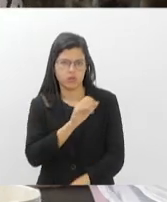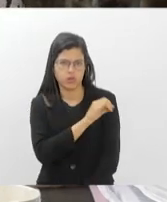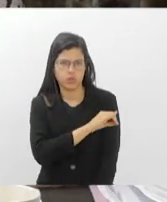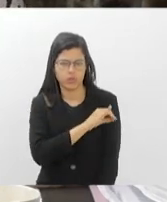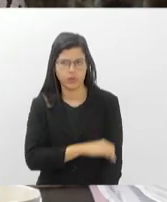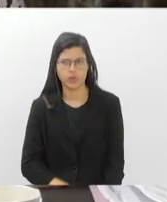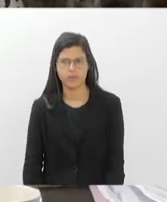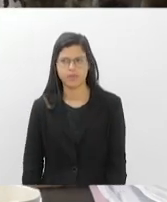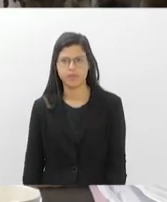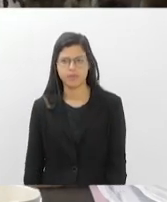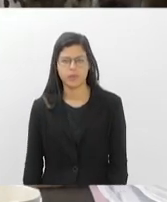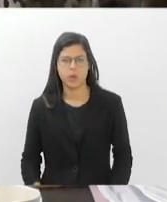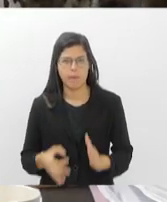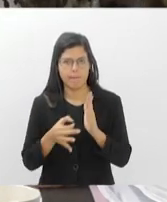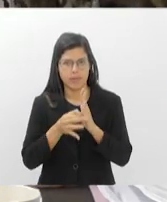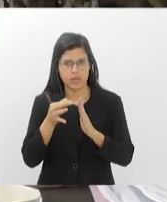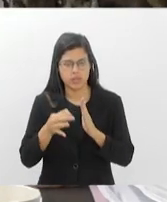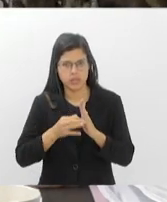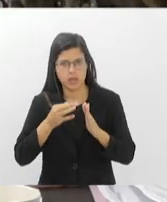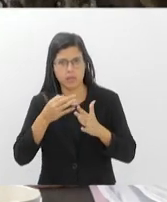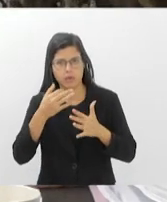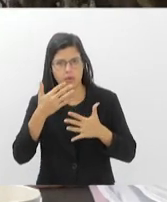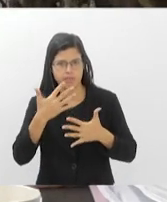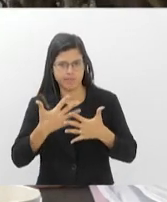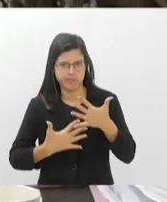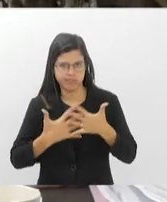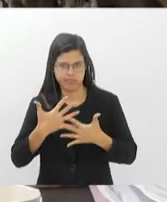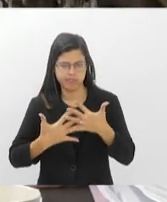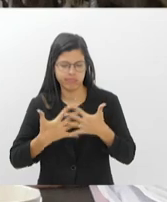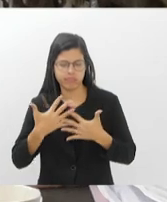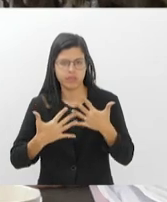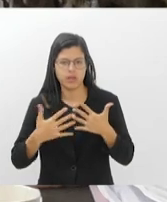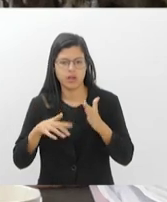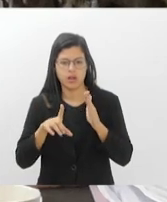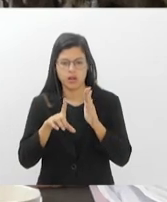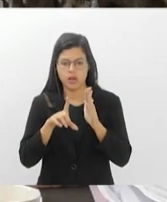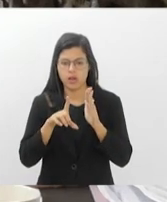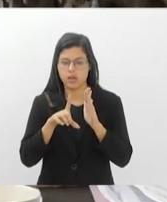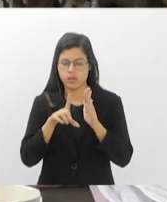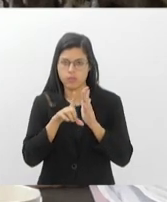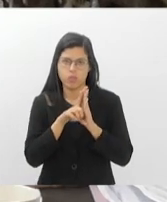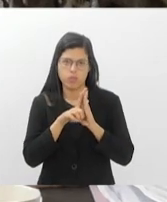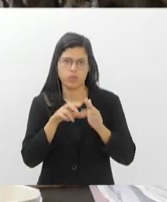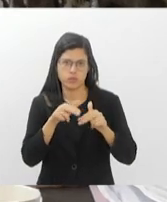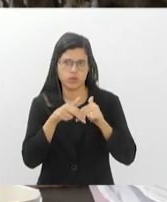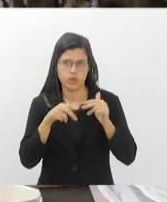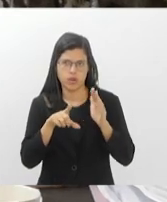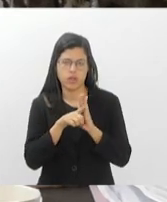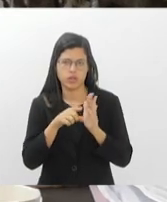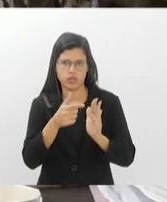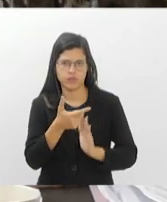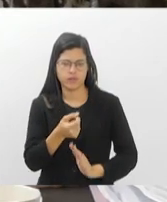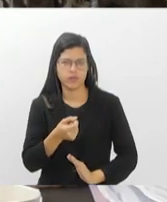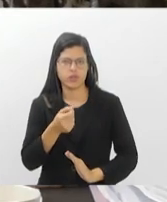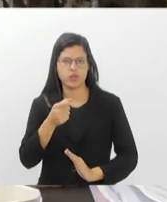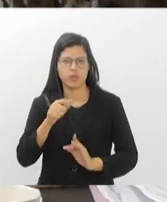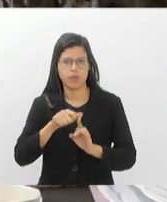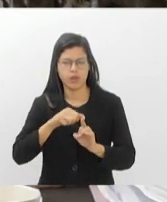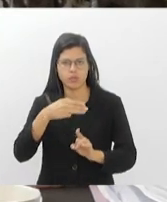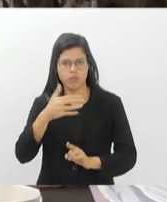O parecer é pela prejudicabilidade face à Lei nº 7.923, de 20 de